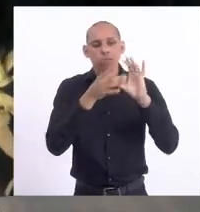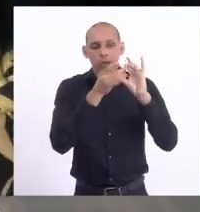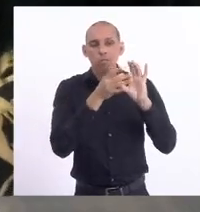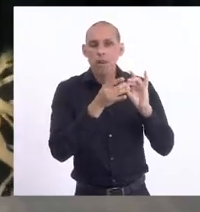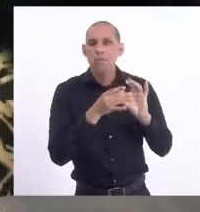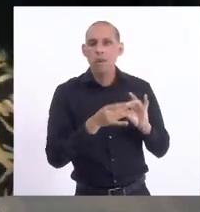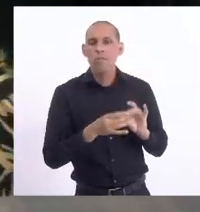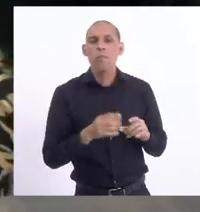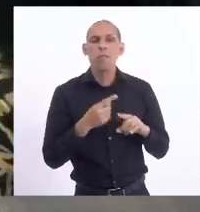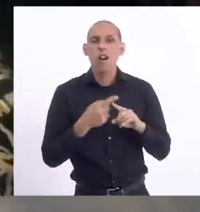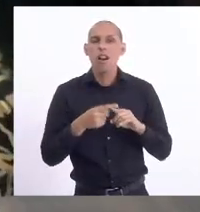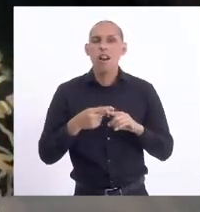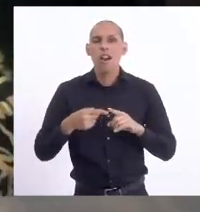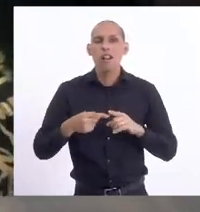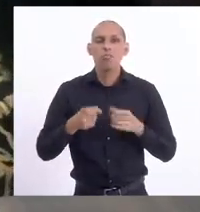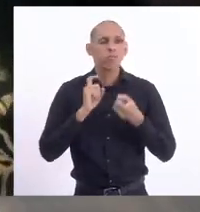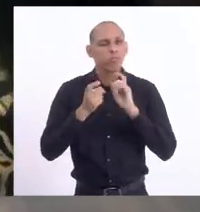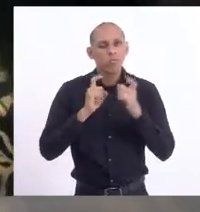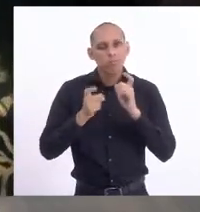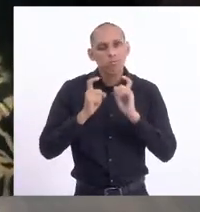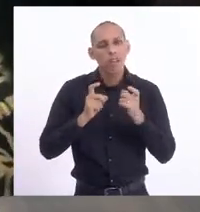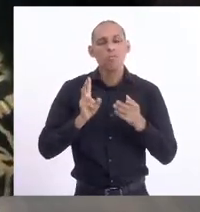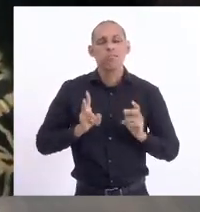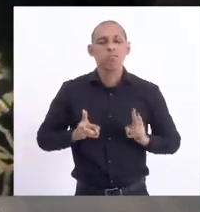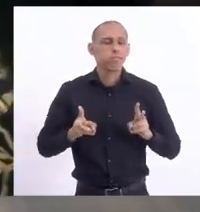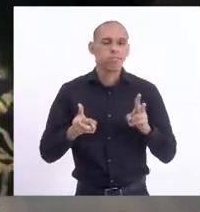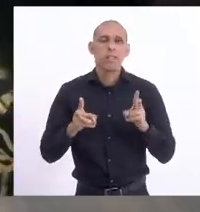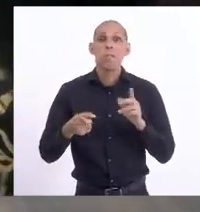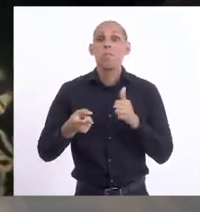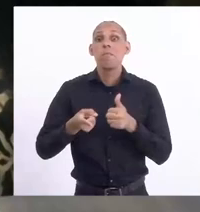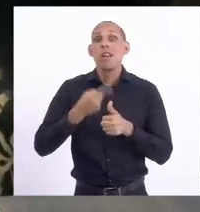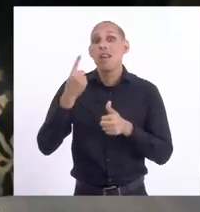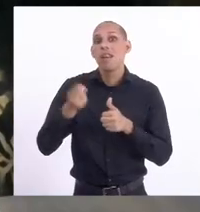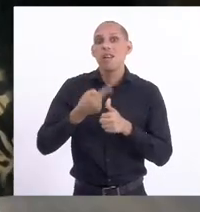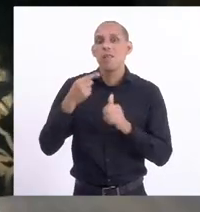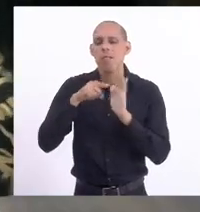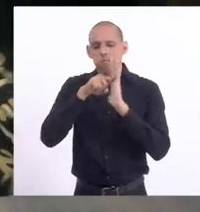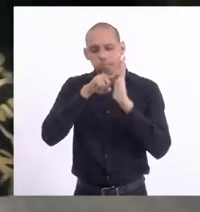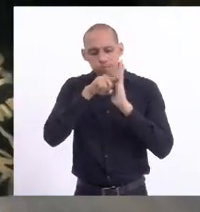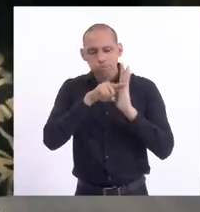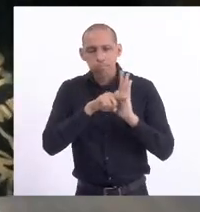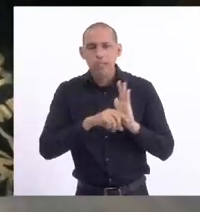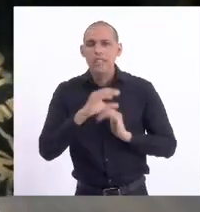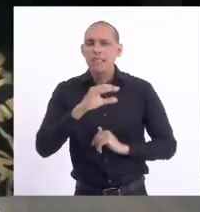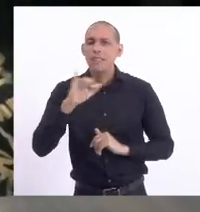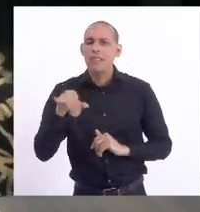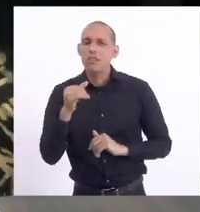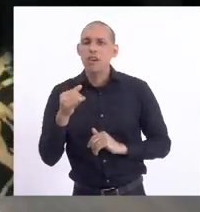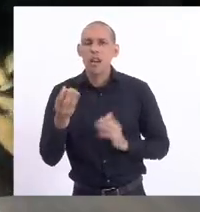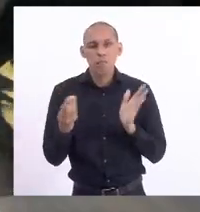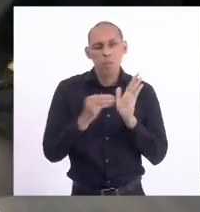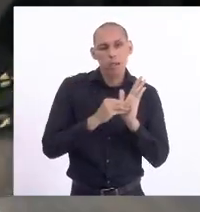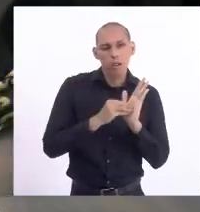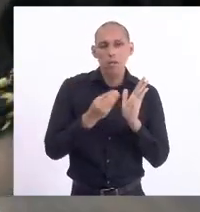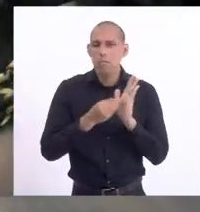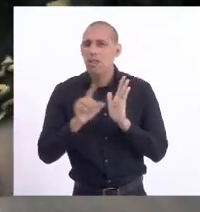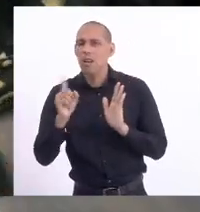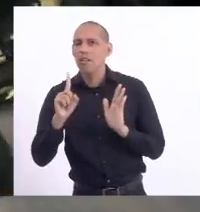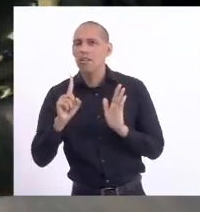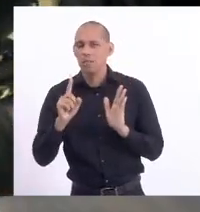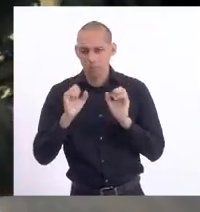porque toda sessão vai ser isso. Então, a gente precisa primeiro depurar na CCJ o que anexa aqui. Pode ser,